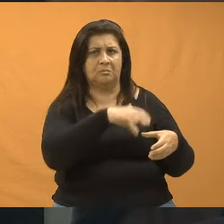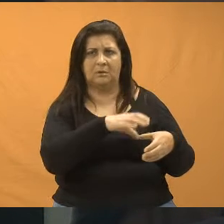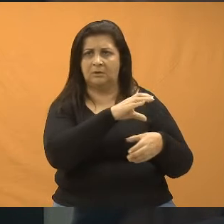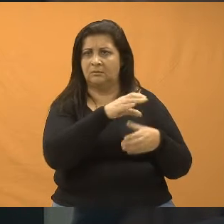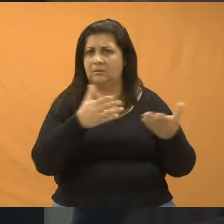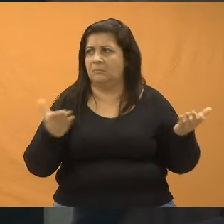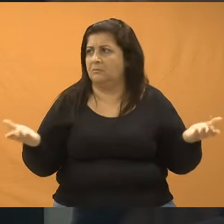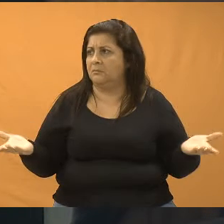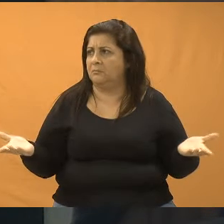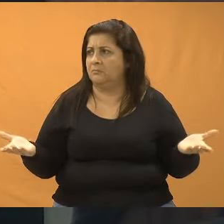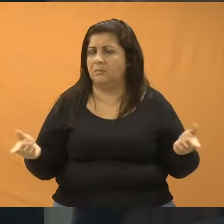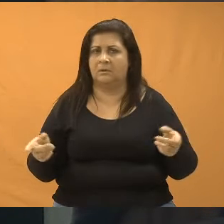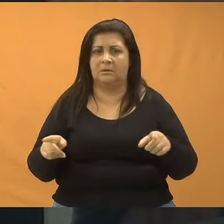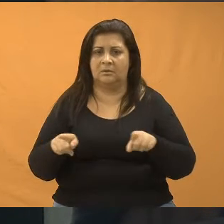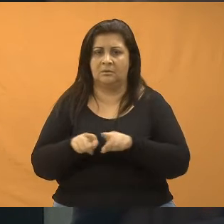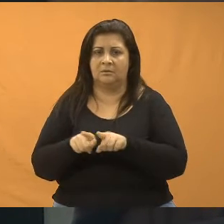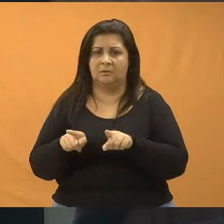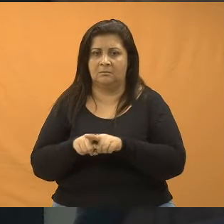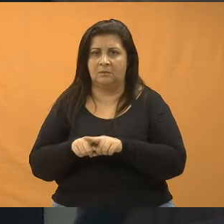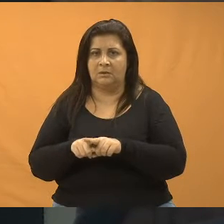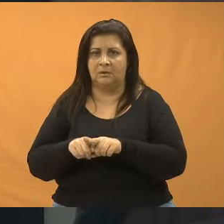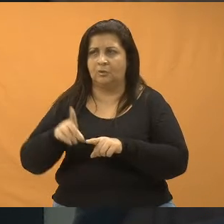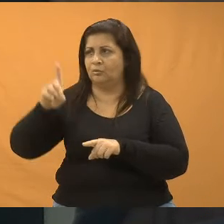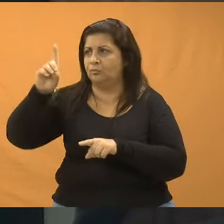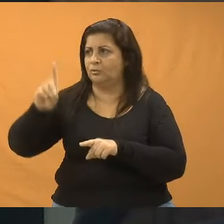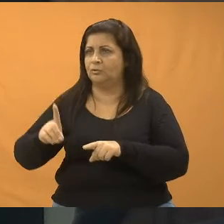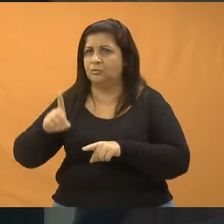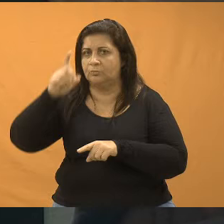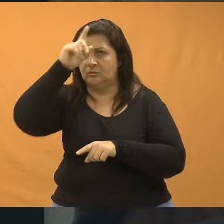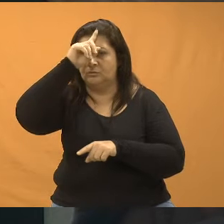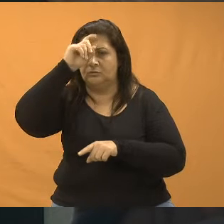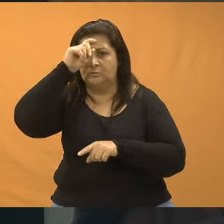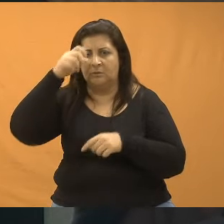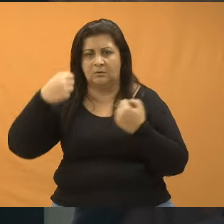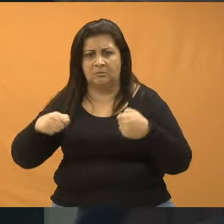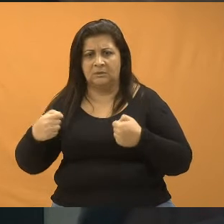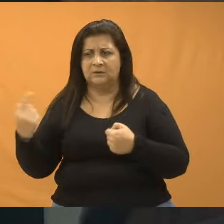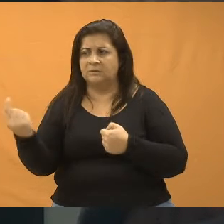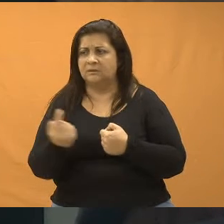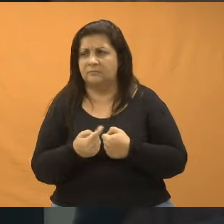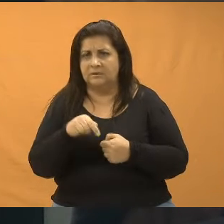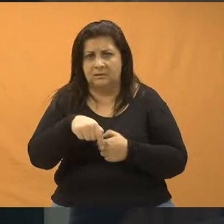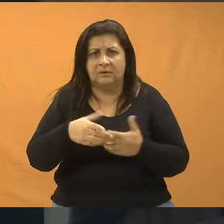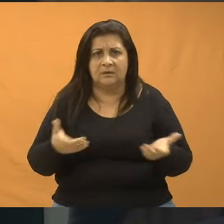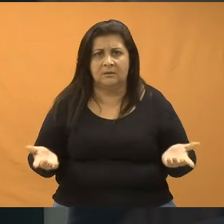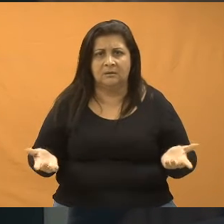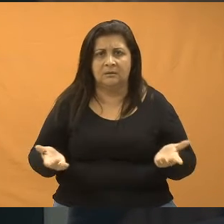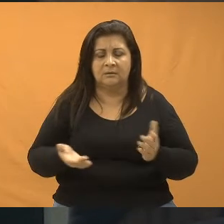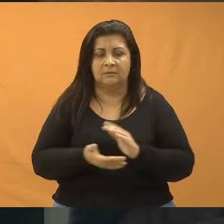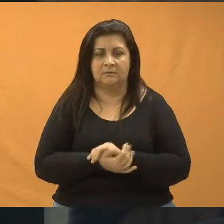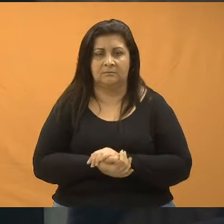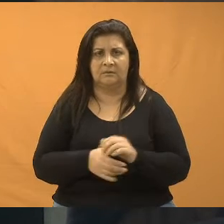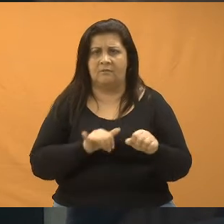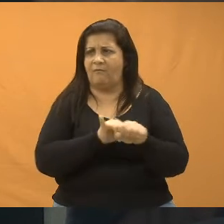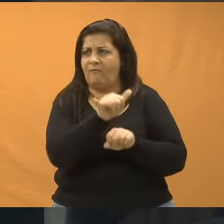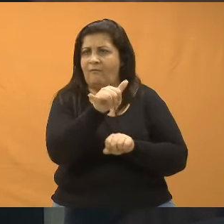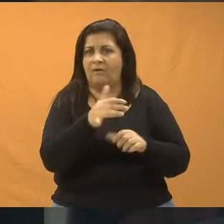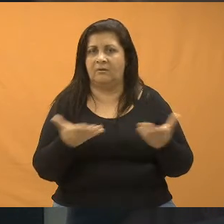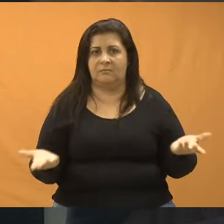a superintendência de Santa Casa. Acho que eram atores importantíssimos para estar aqui nessa roda com a gente, vista